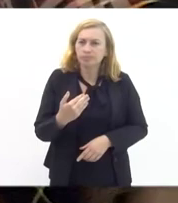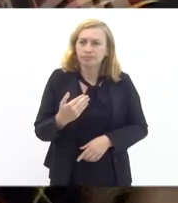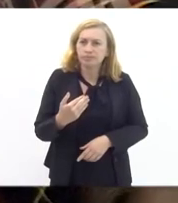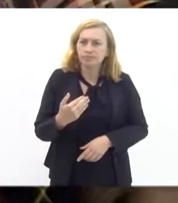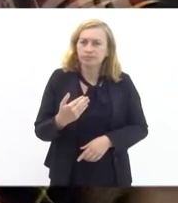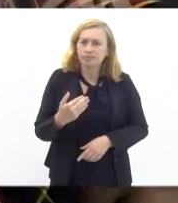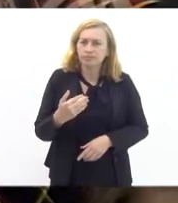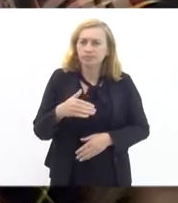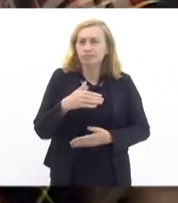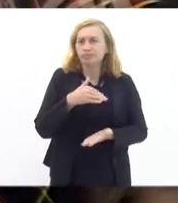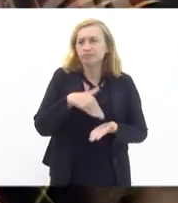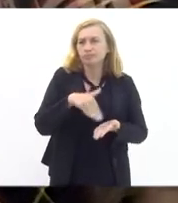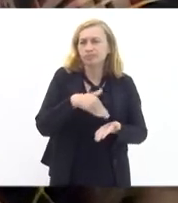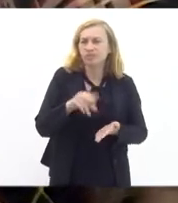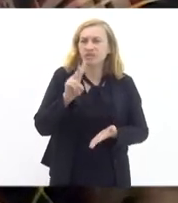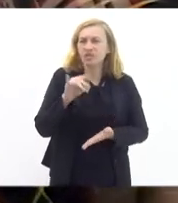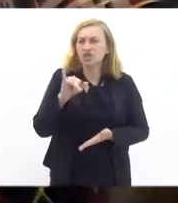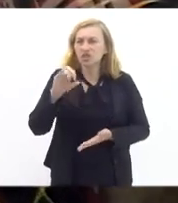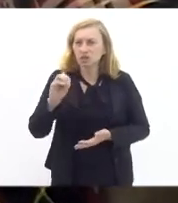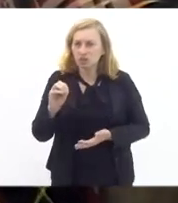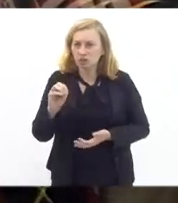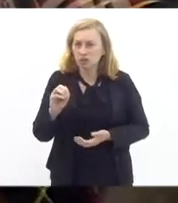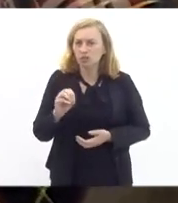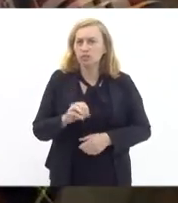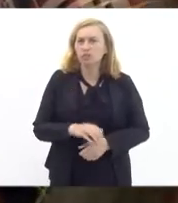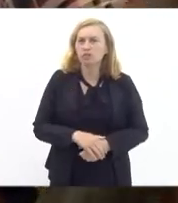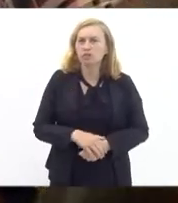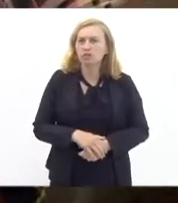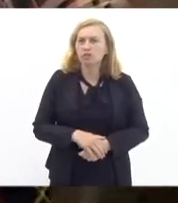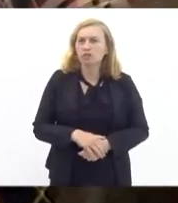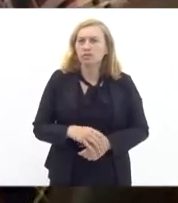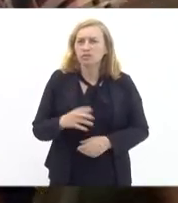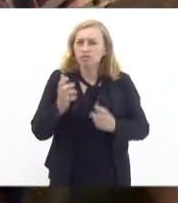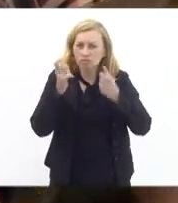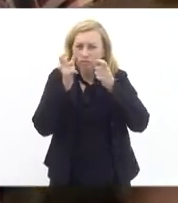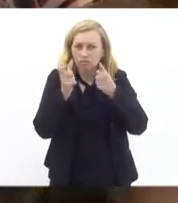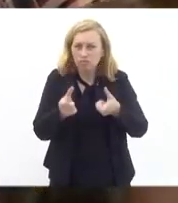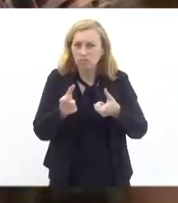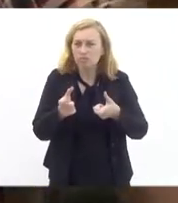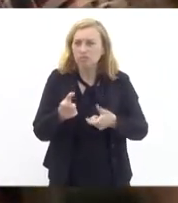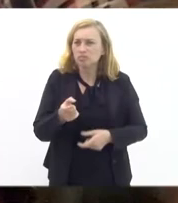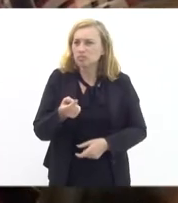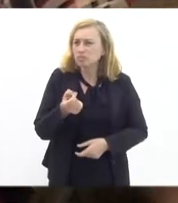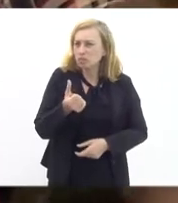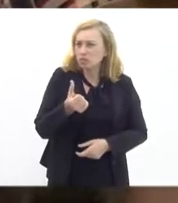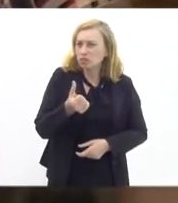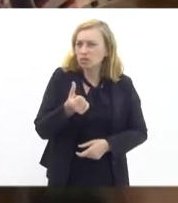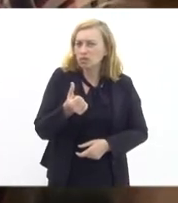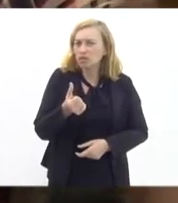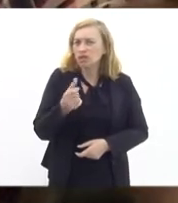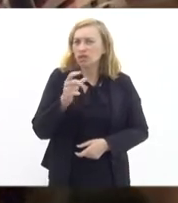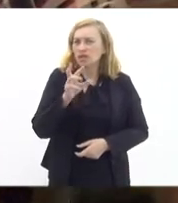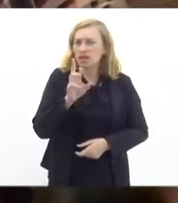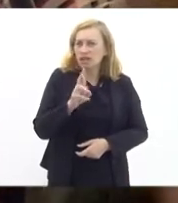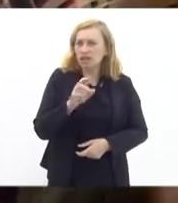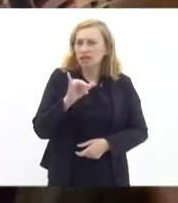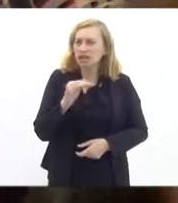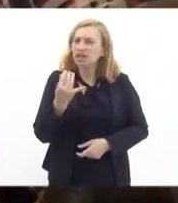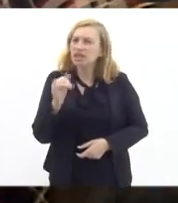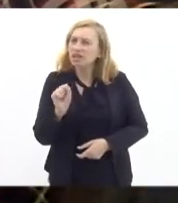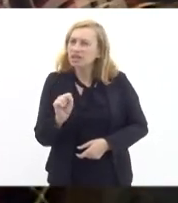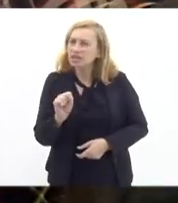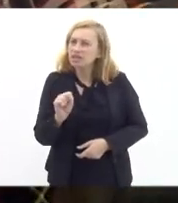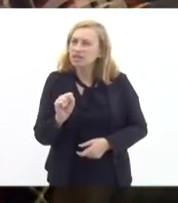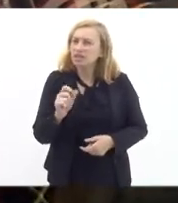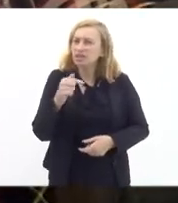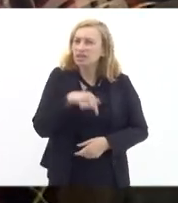ao secretário Vinícius Cordeiro que ele atentasse um pouquinho para a situação das rinhas que estão